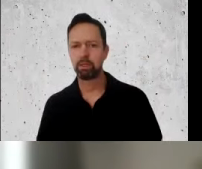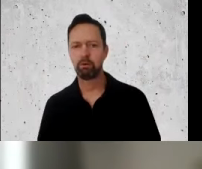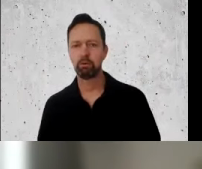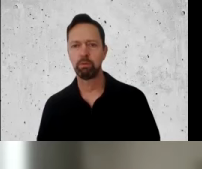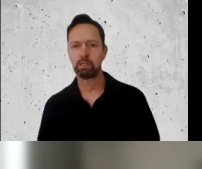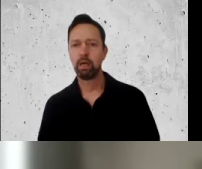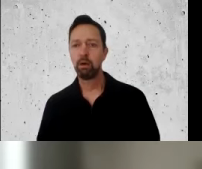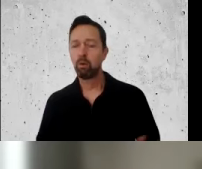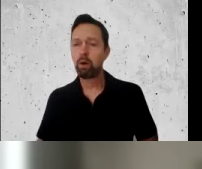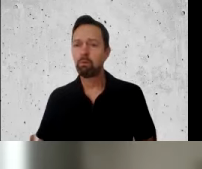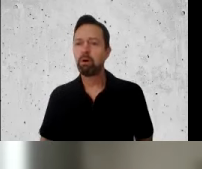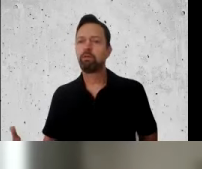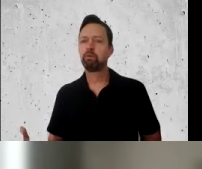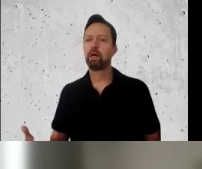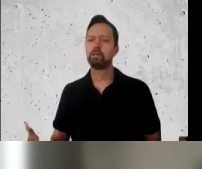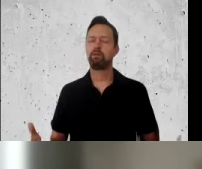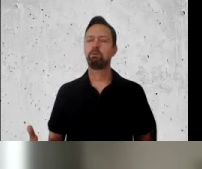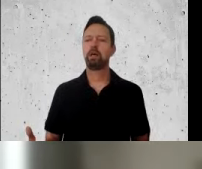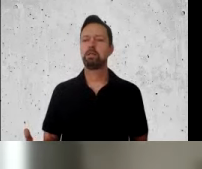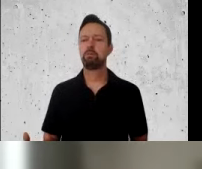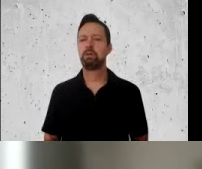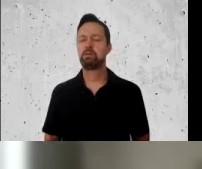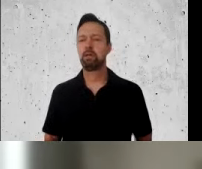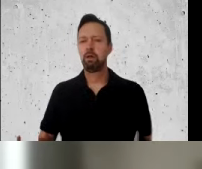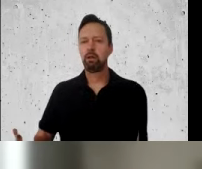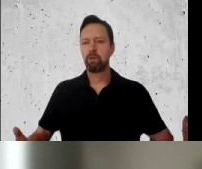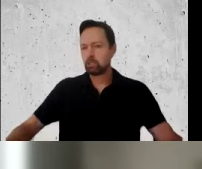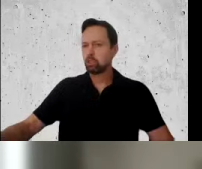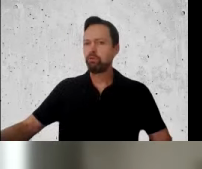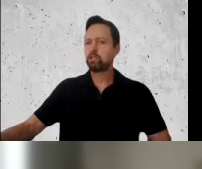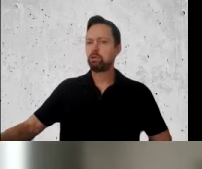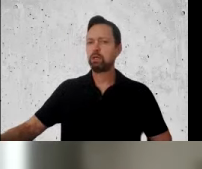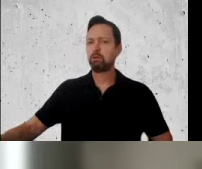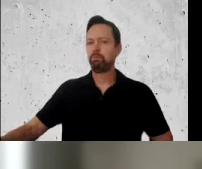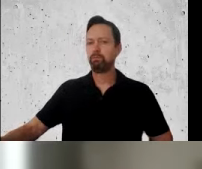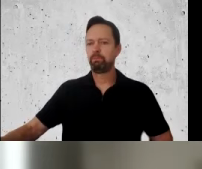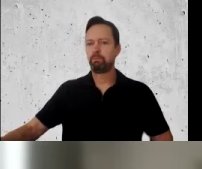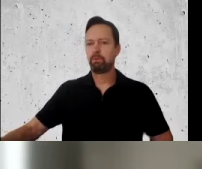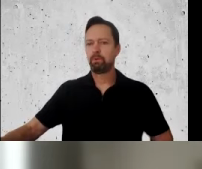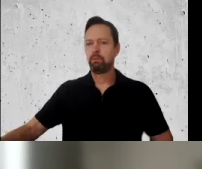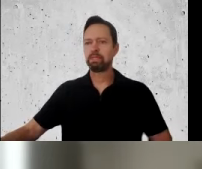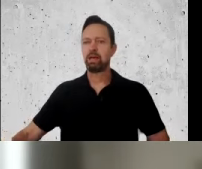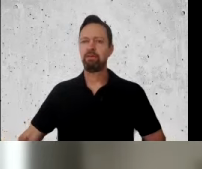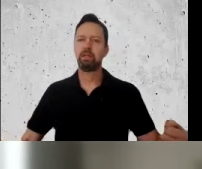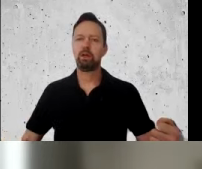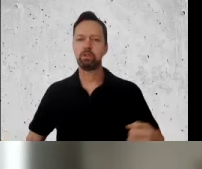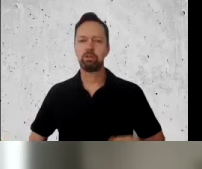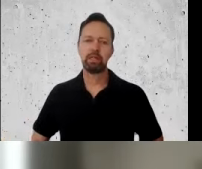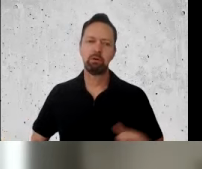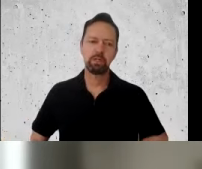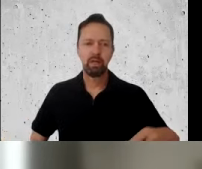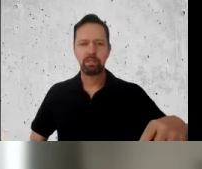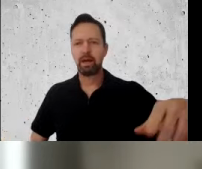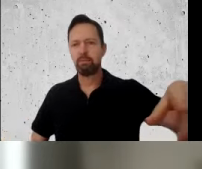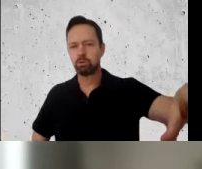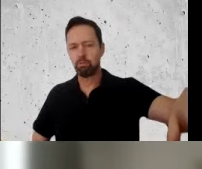duplicar capital e tudo mais. Qual a dificuldade? A dificuldade era simplesmente dizer, era só dividir o dinheiro. Mas aí vem aquele negócio,